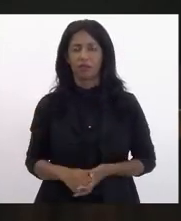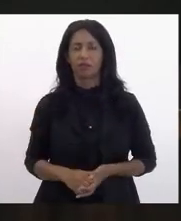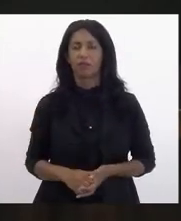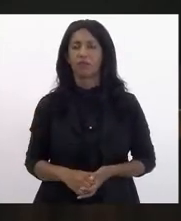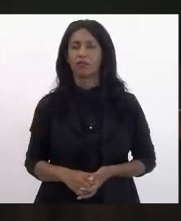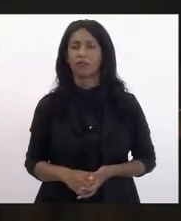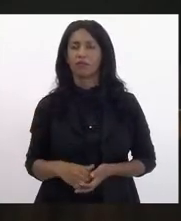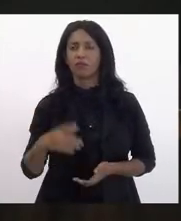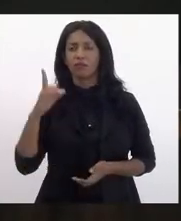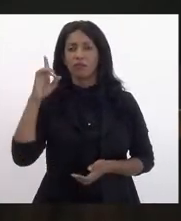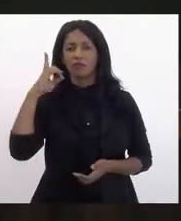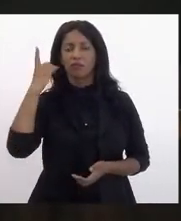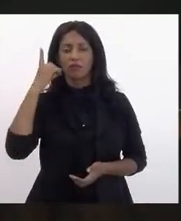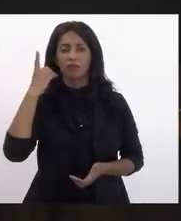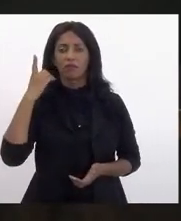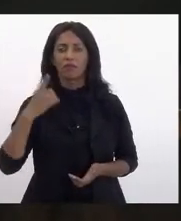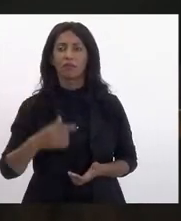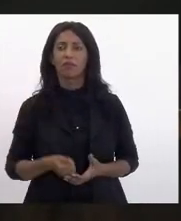Deputado